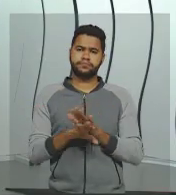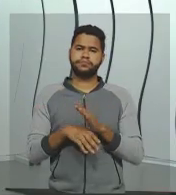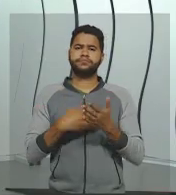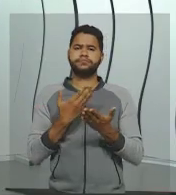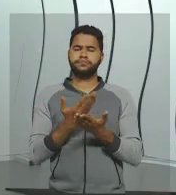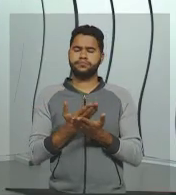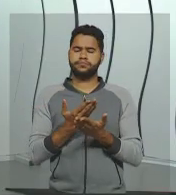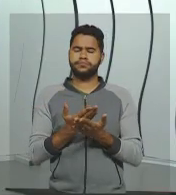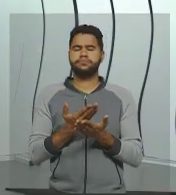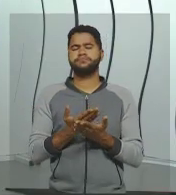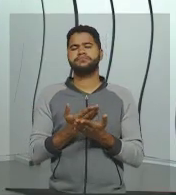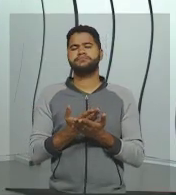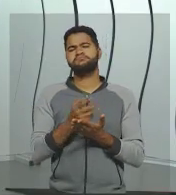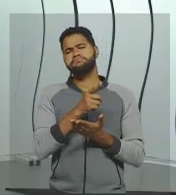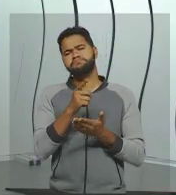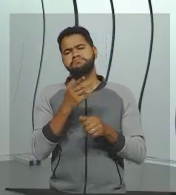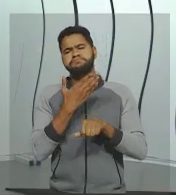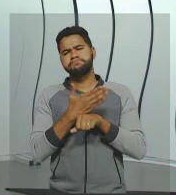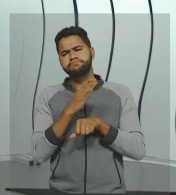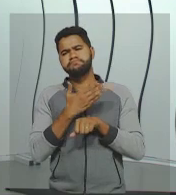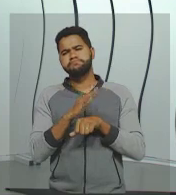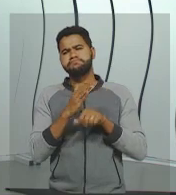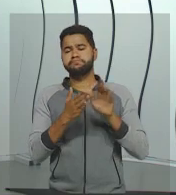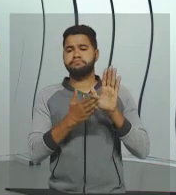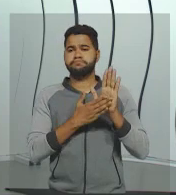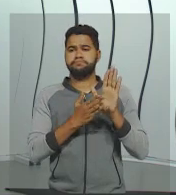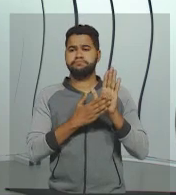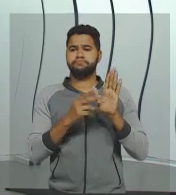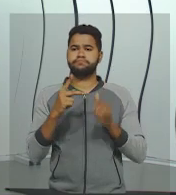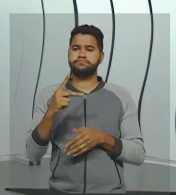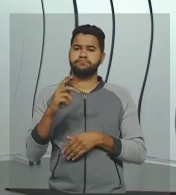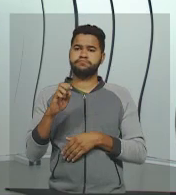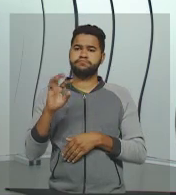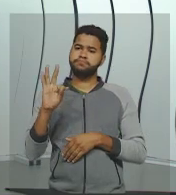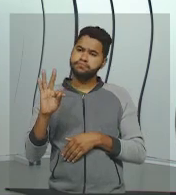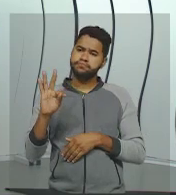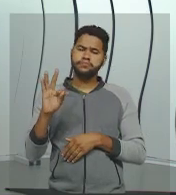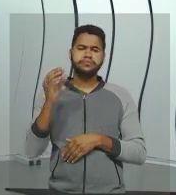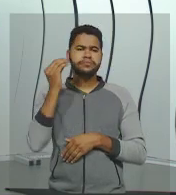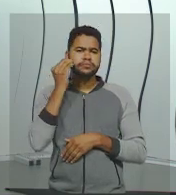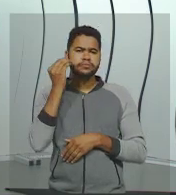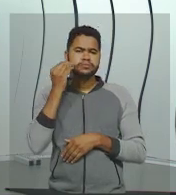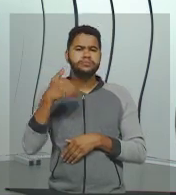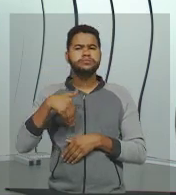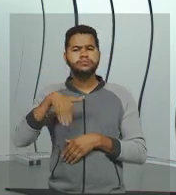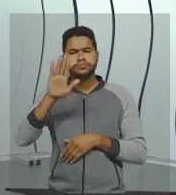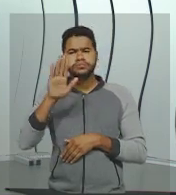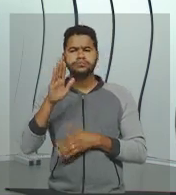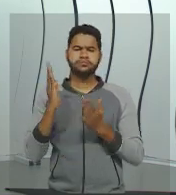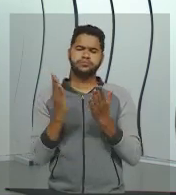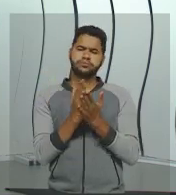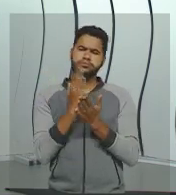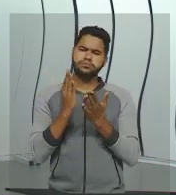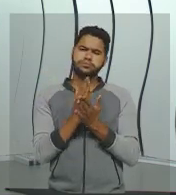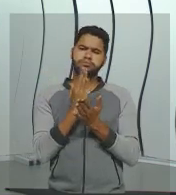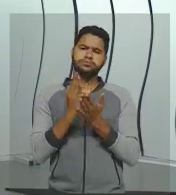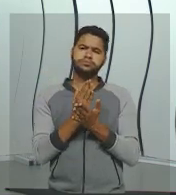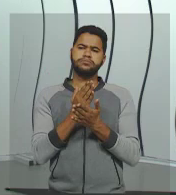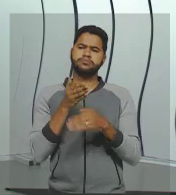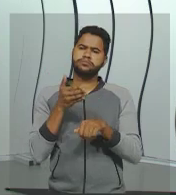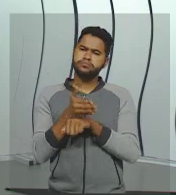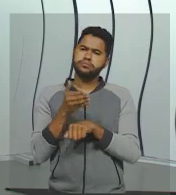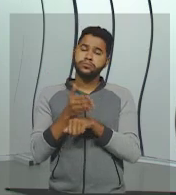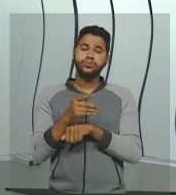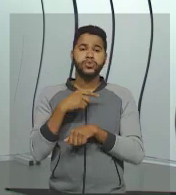aula de hoje. Façam os exercícios propostos no PET de vocês, procurem mais exercícios nos livros didáticos que vocês tiverem acesso.